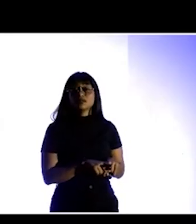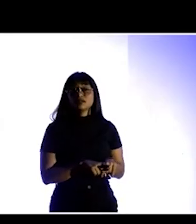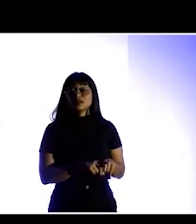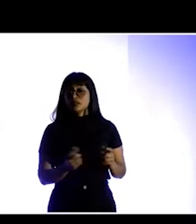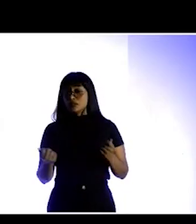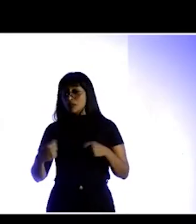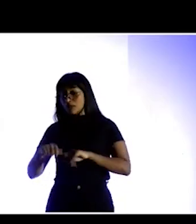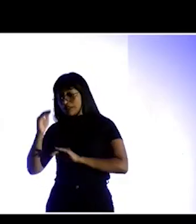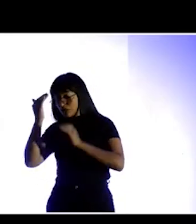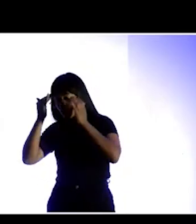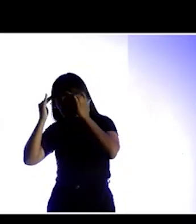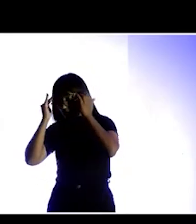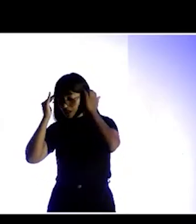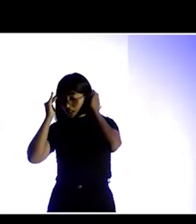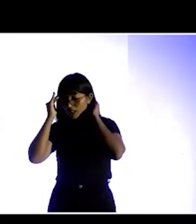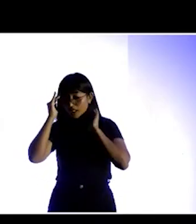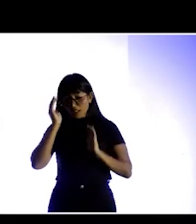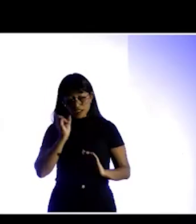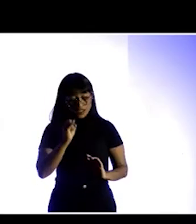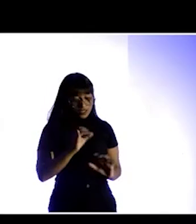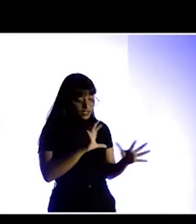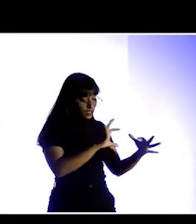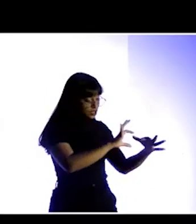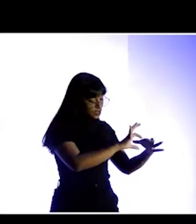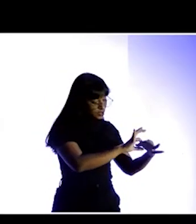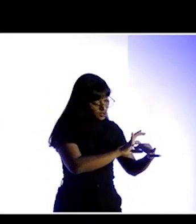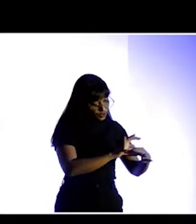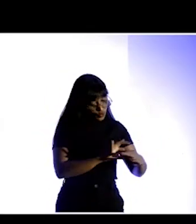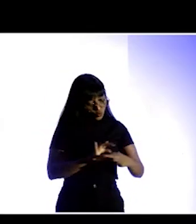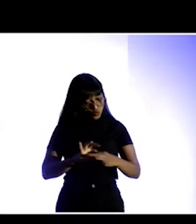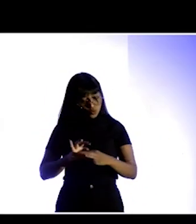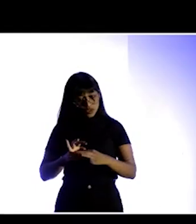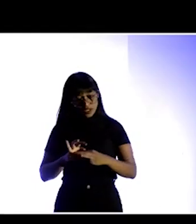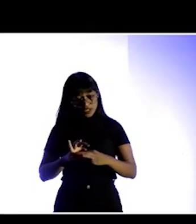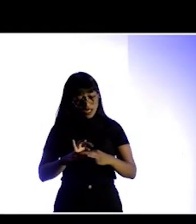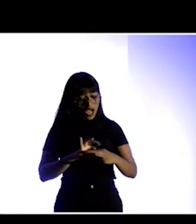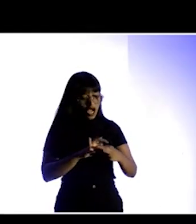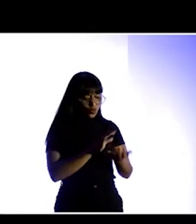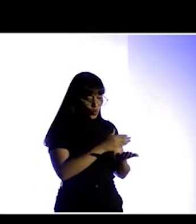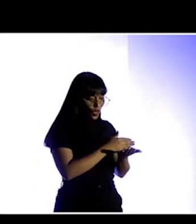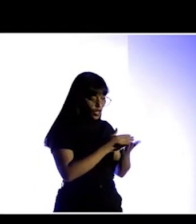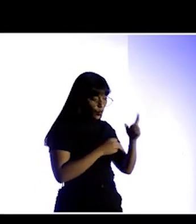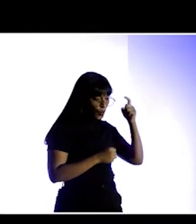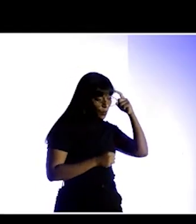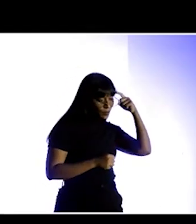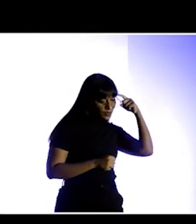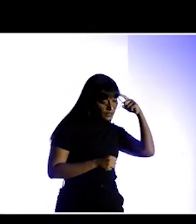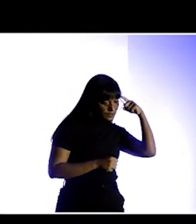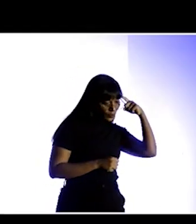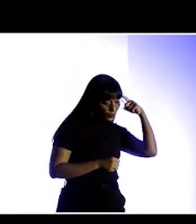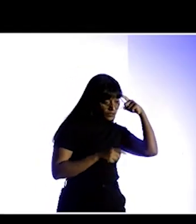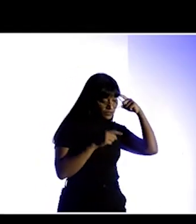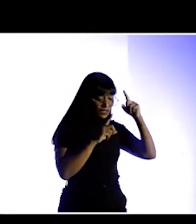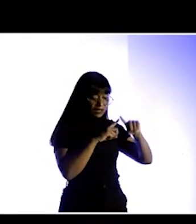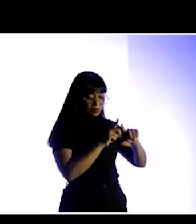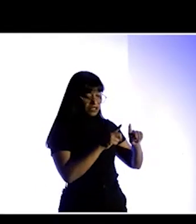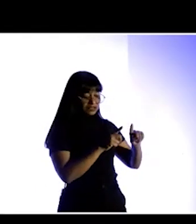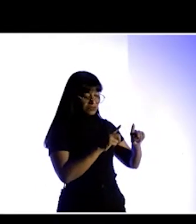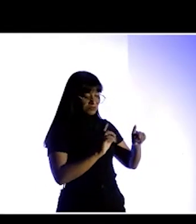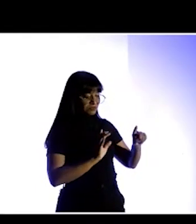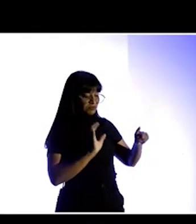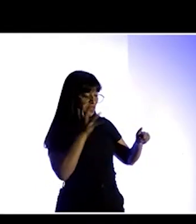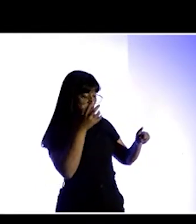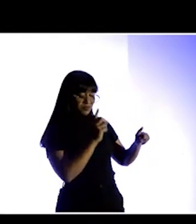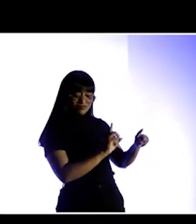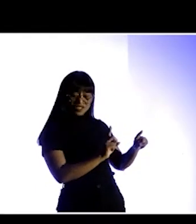entender, caso um determinado cenário que a gente pensou inicialmente que venha se processando, ele não ocorra, a gente tenha